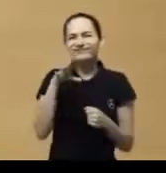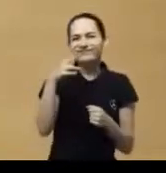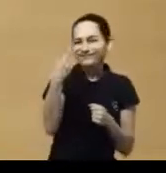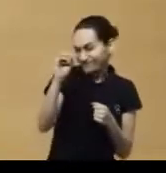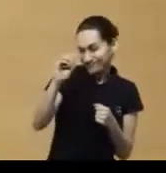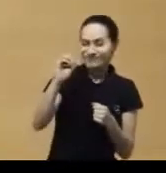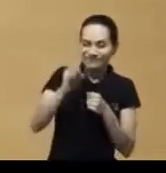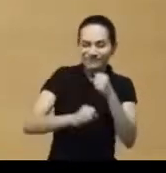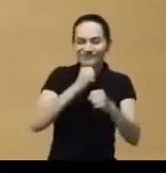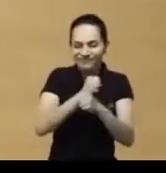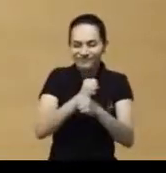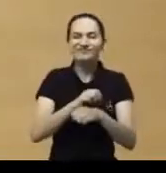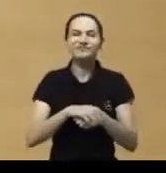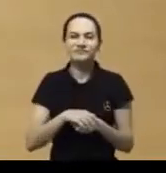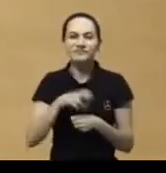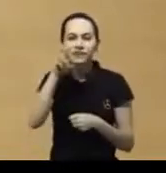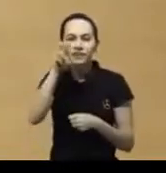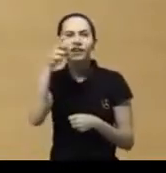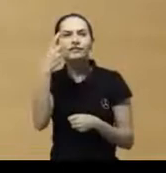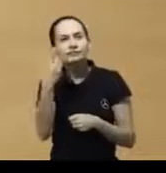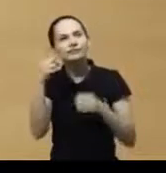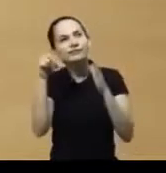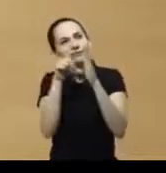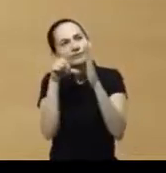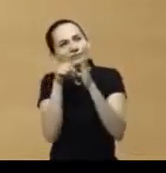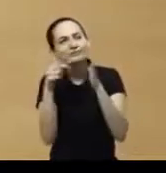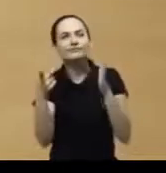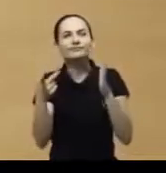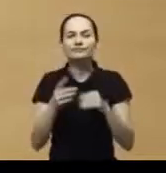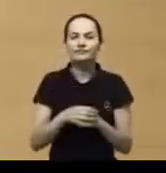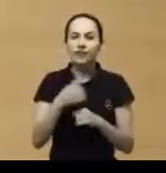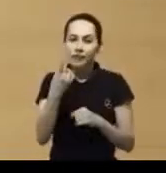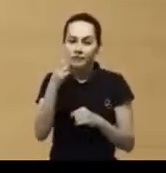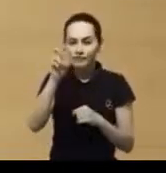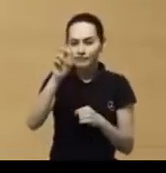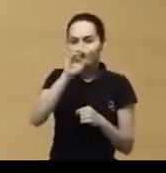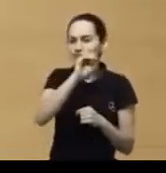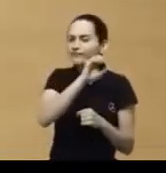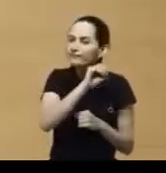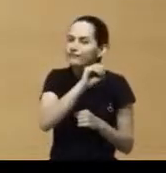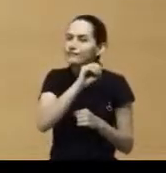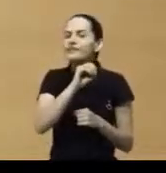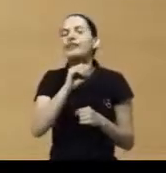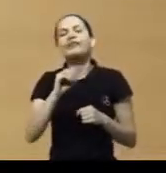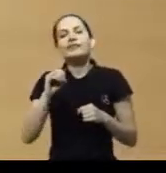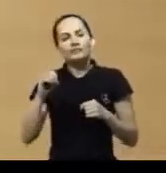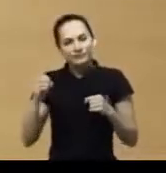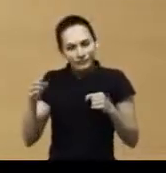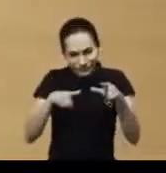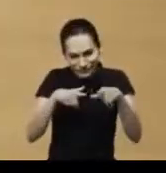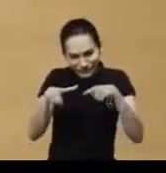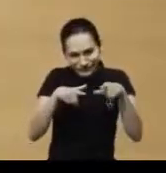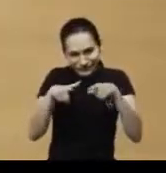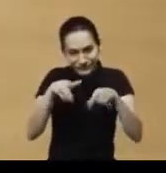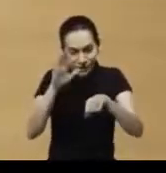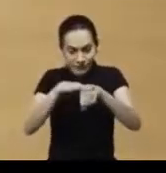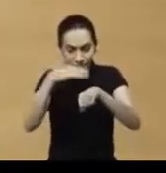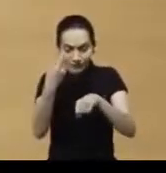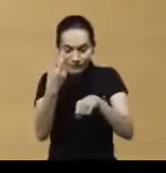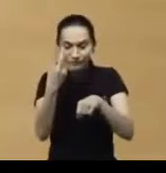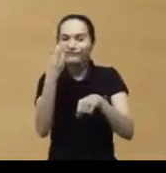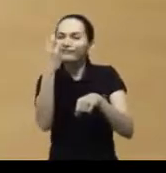somos 51 concessionárias gerando 1.500 empregos diretos e mais de três mil